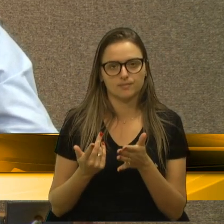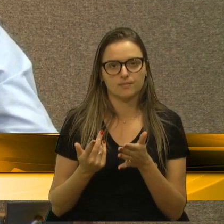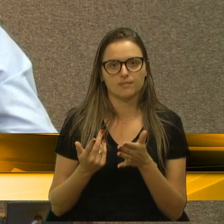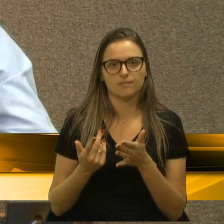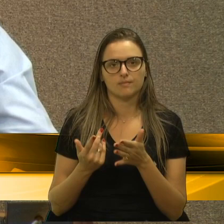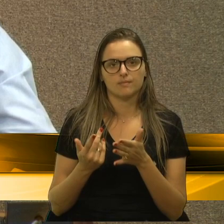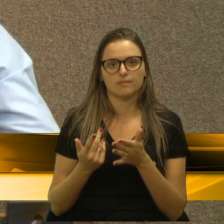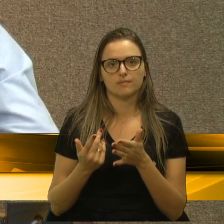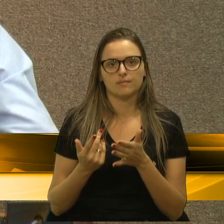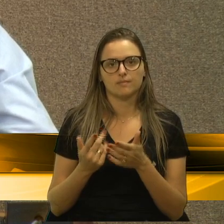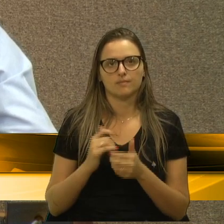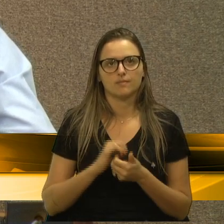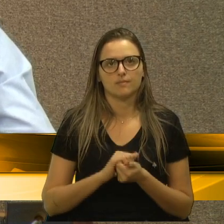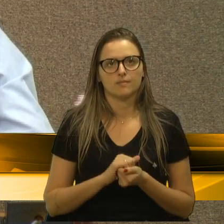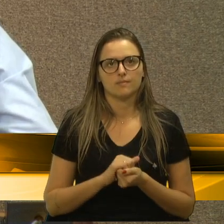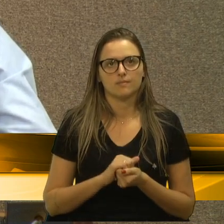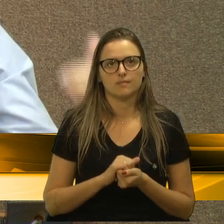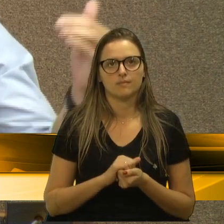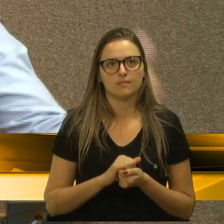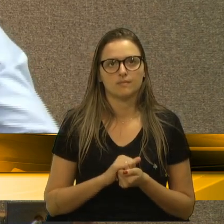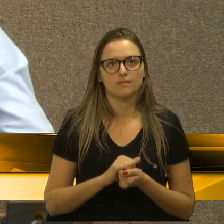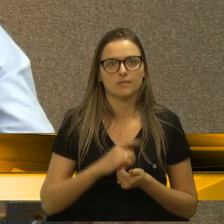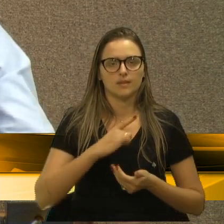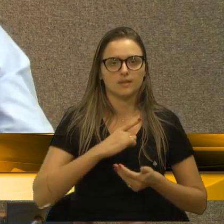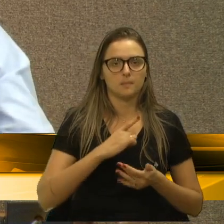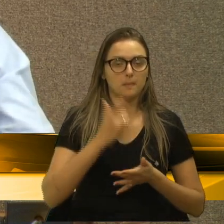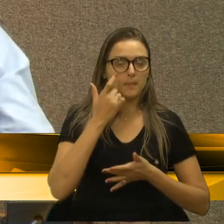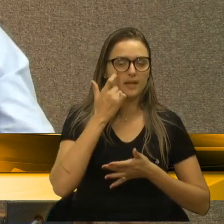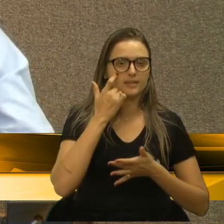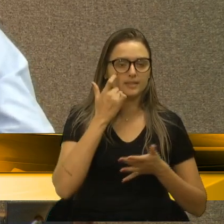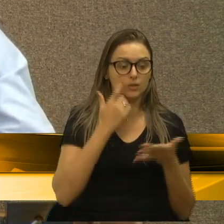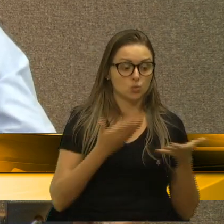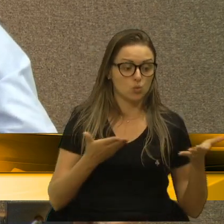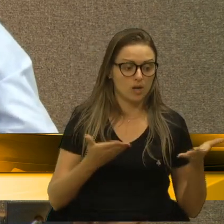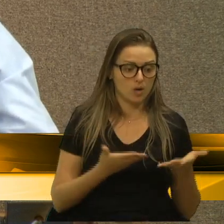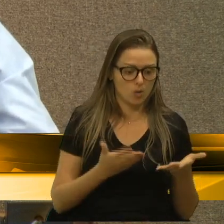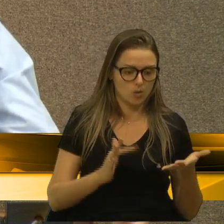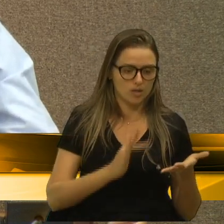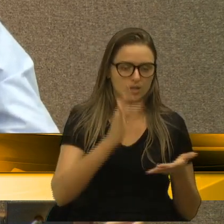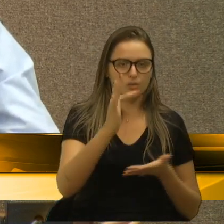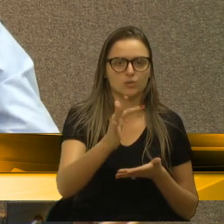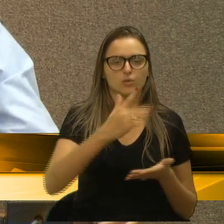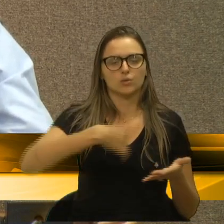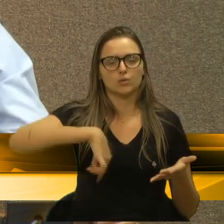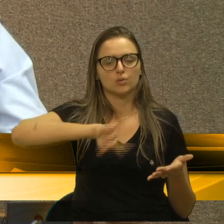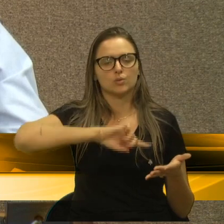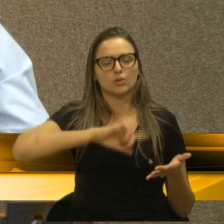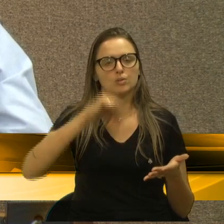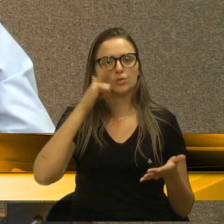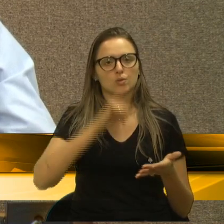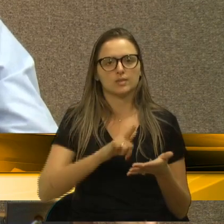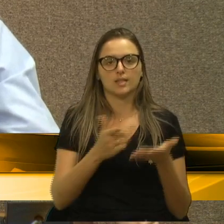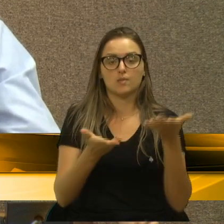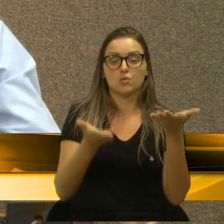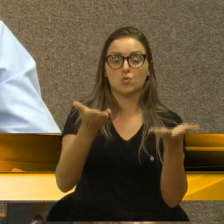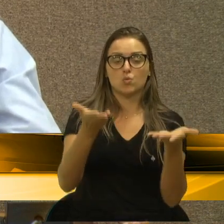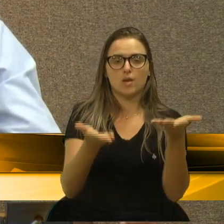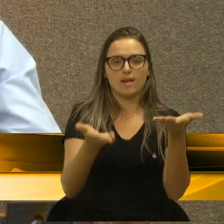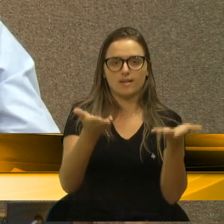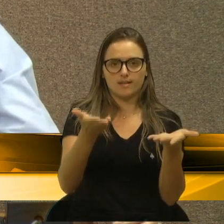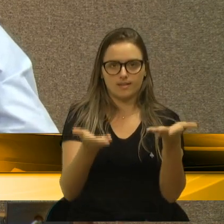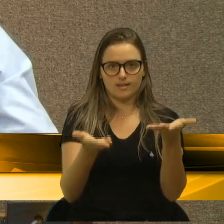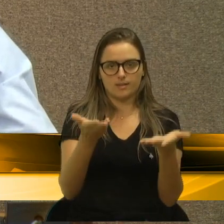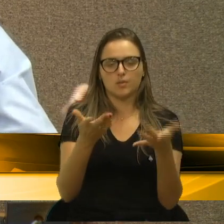meio e médio e longo prazo, nós conseguimos, de uma certa forma, equilibrar